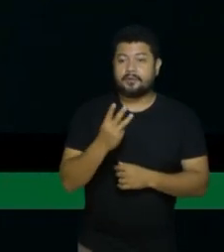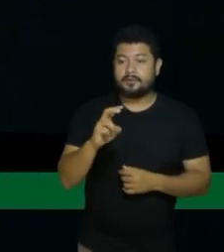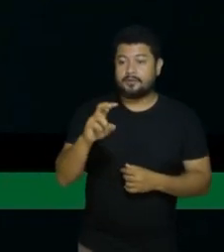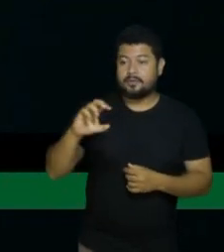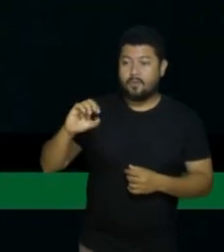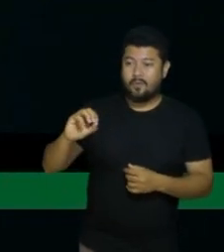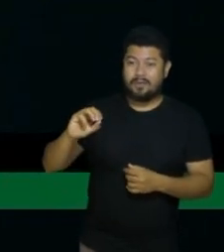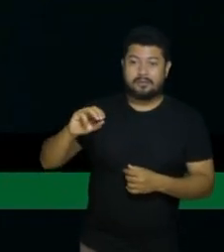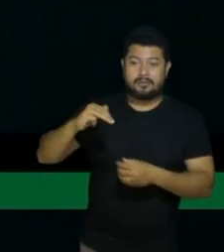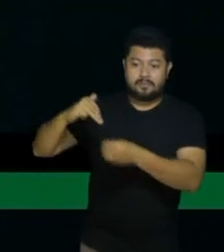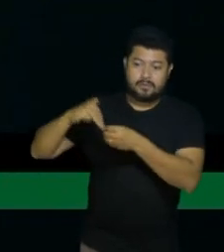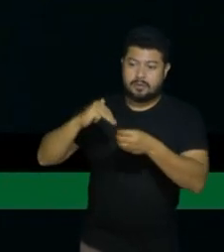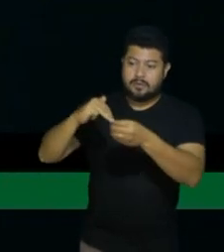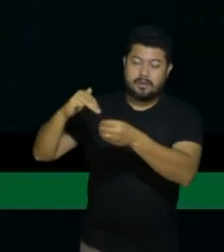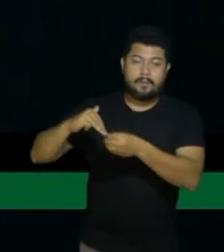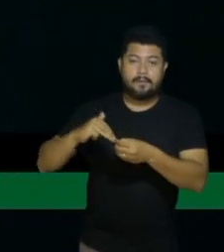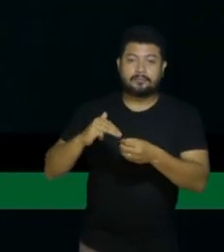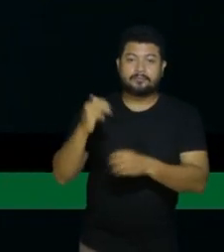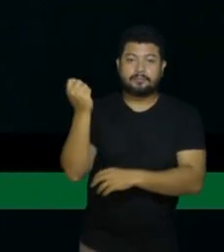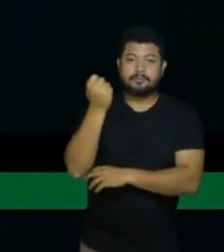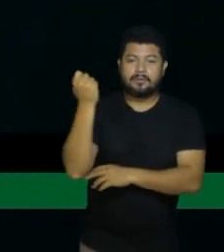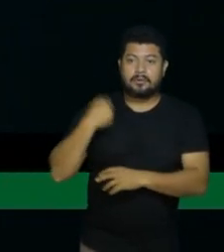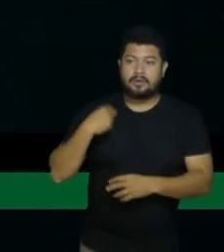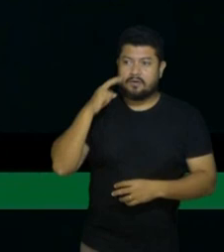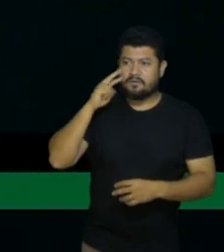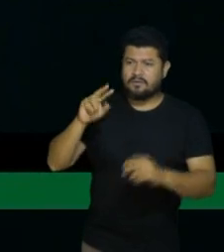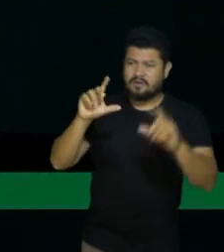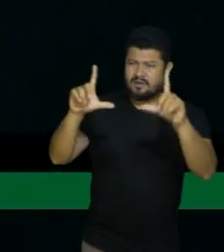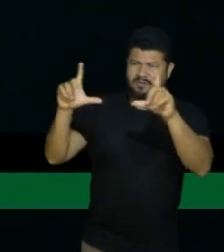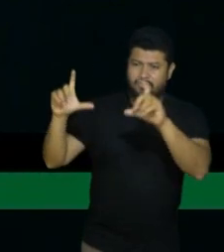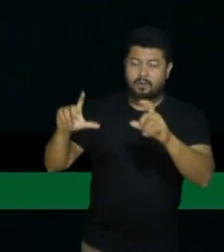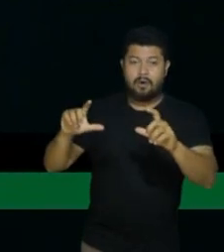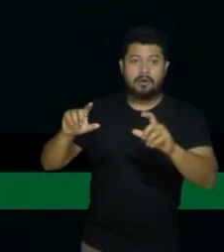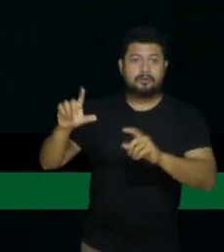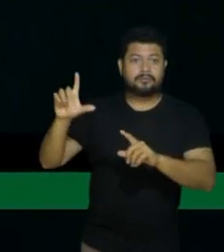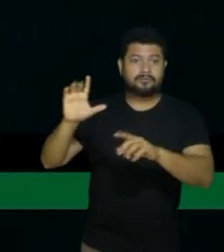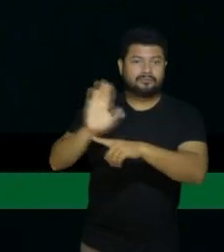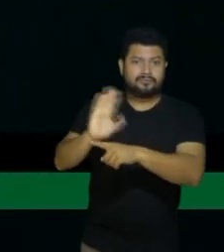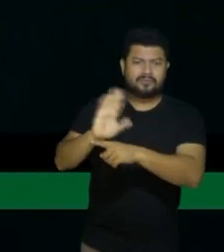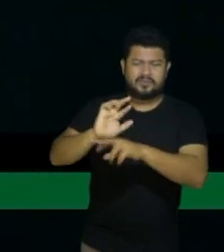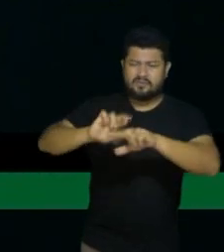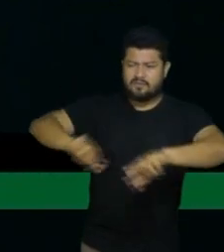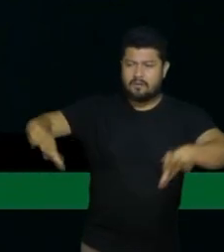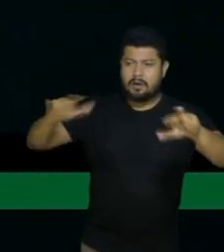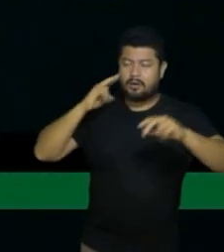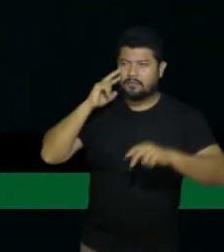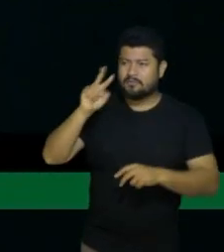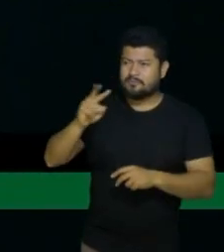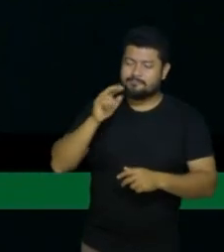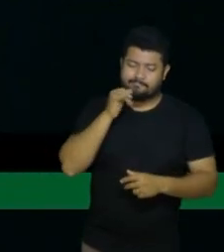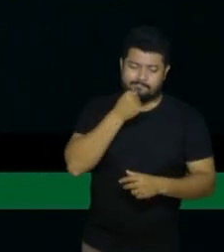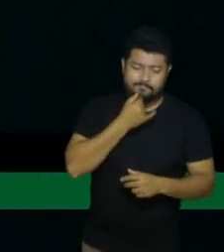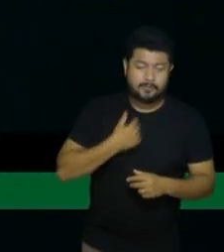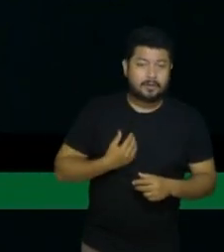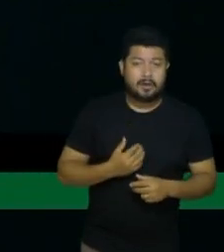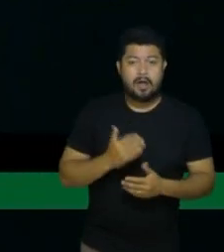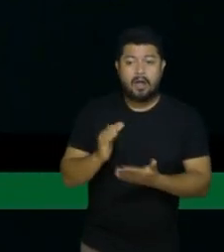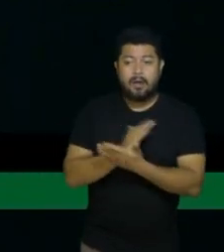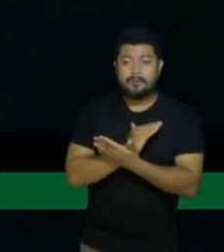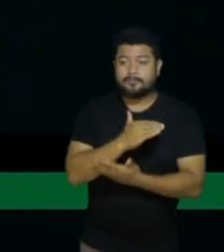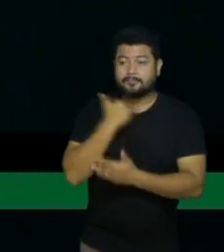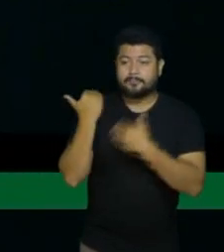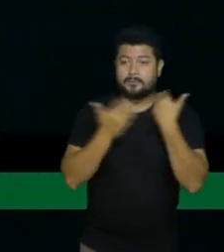calamidade cenas de muita tristeza que deixaram todos nós comovidos vidas perdidas água